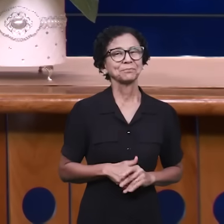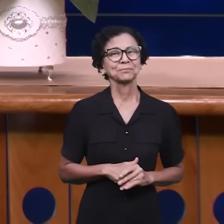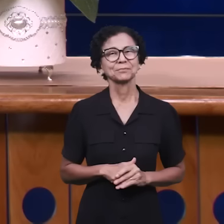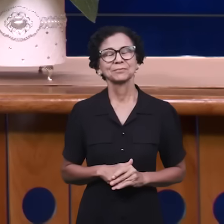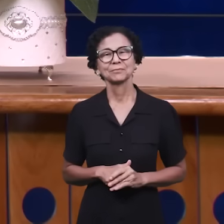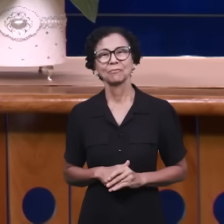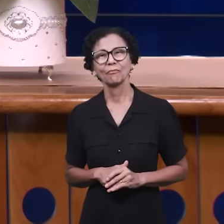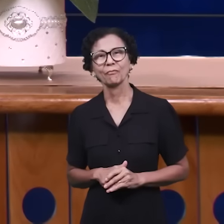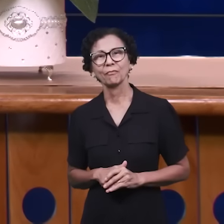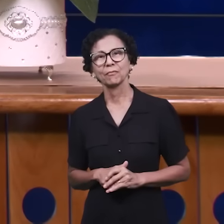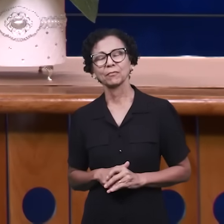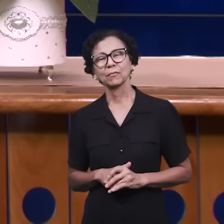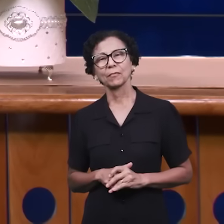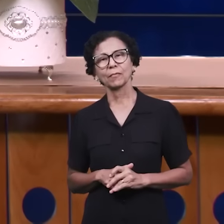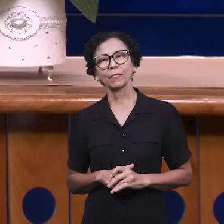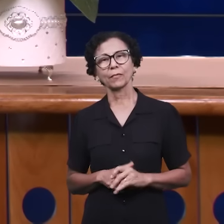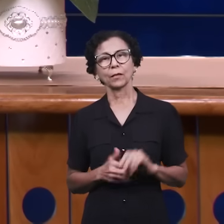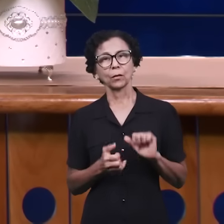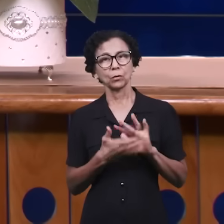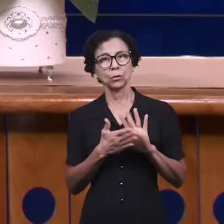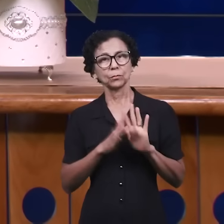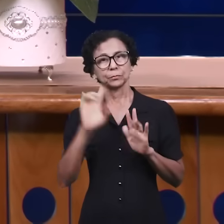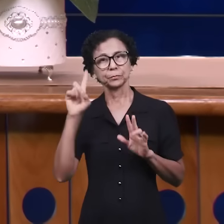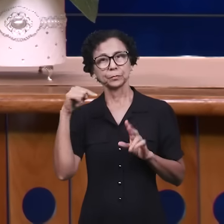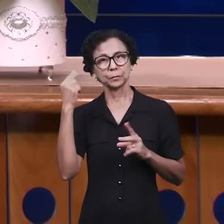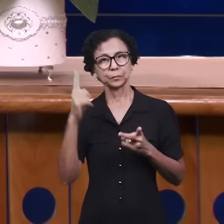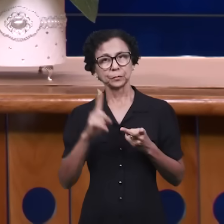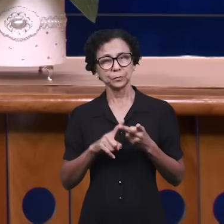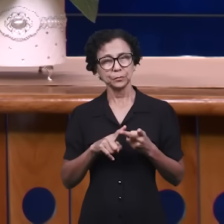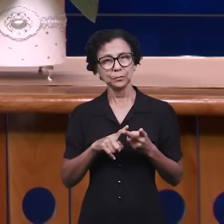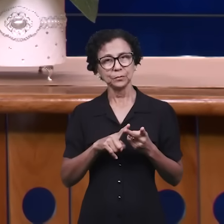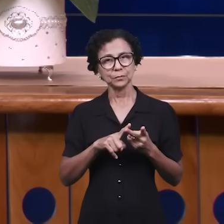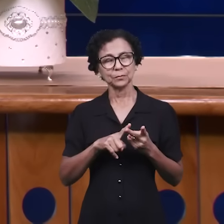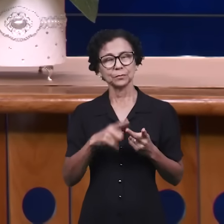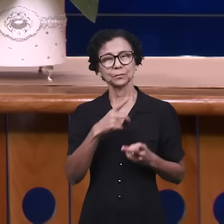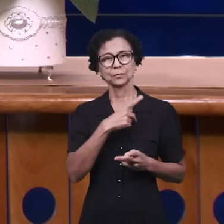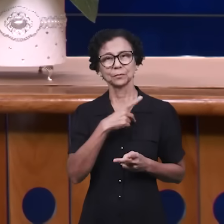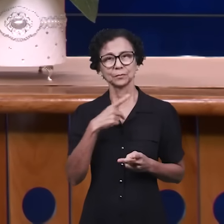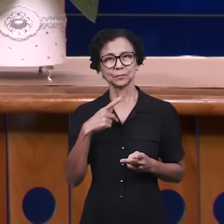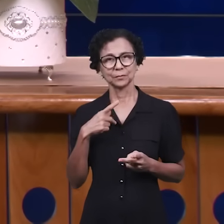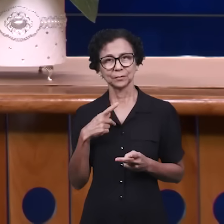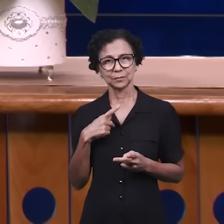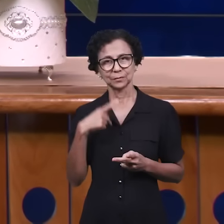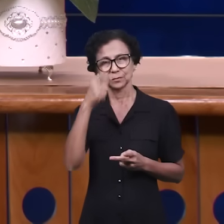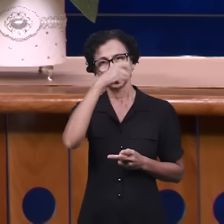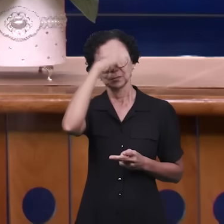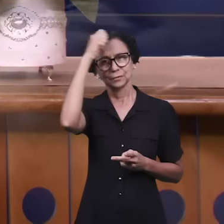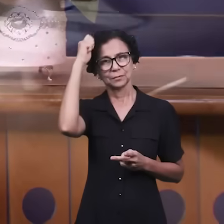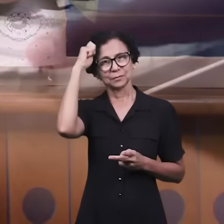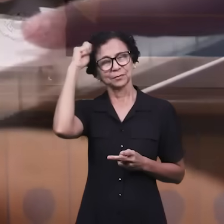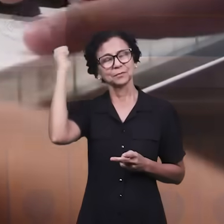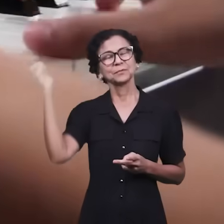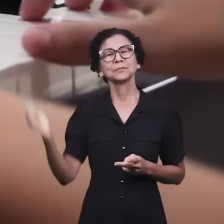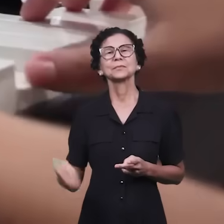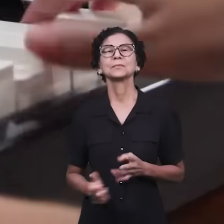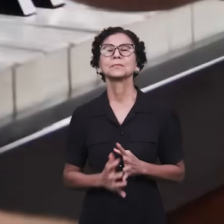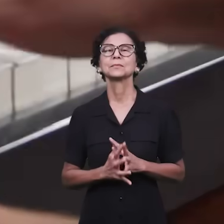um louvor. Na volta do louvor, você já fica com o pastor Amadeu Loureiro na condução do Conversas Bíblicas dessa noite.